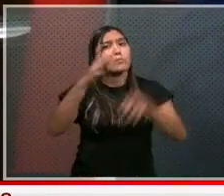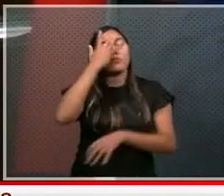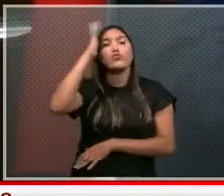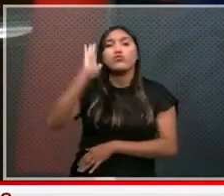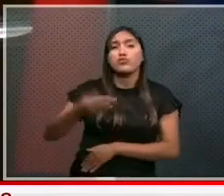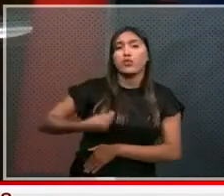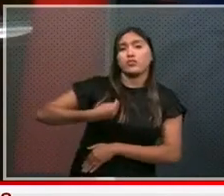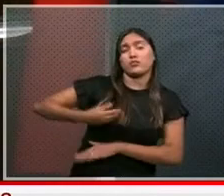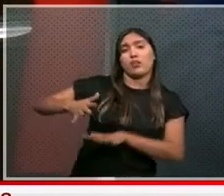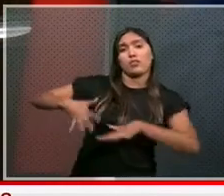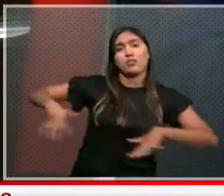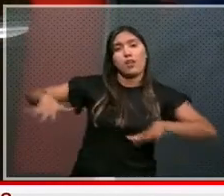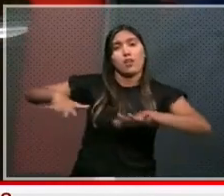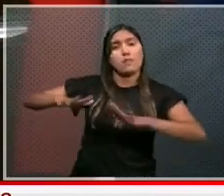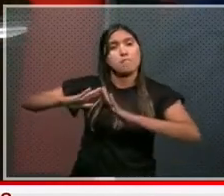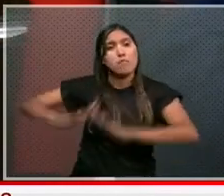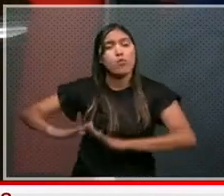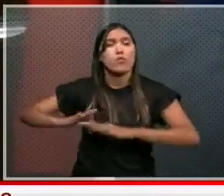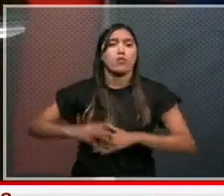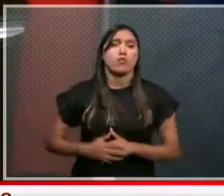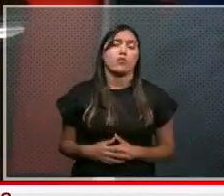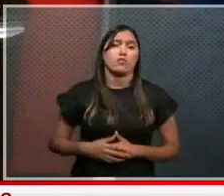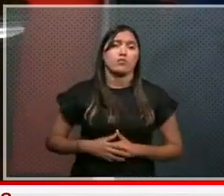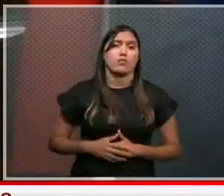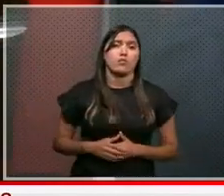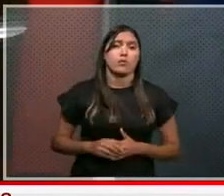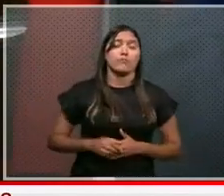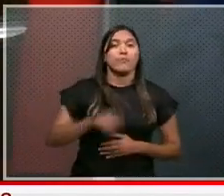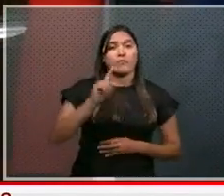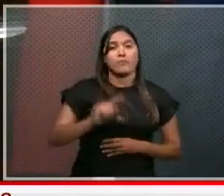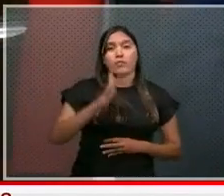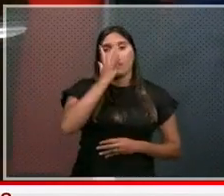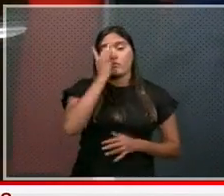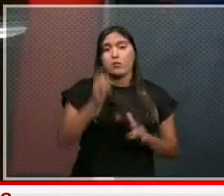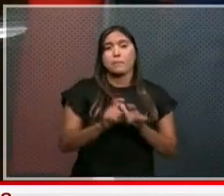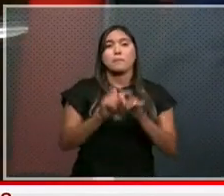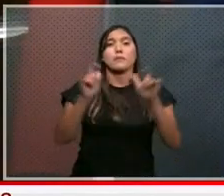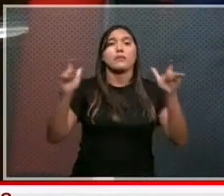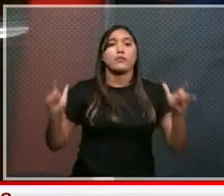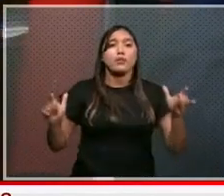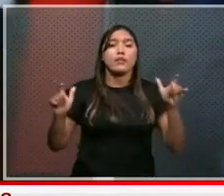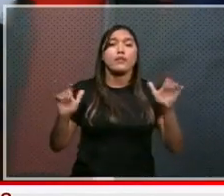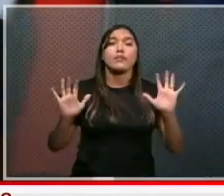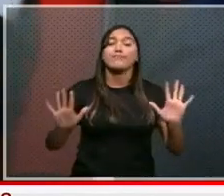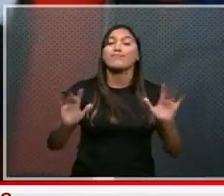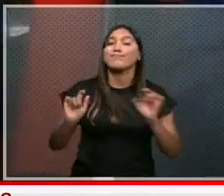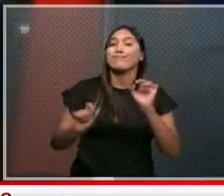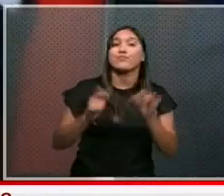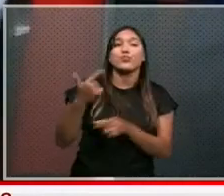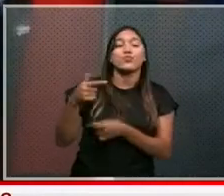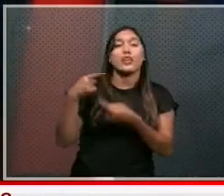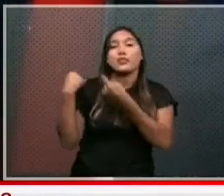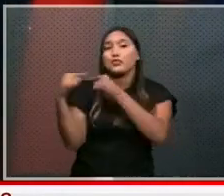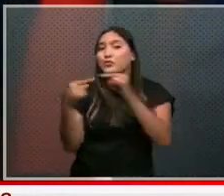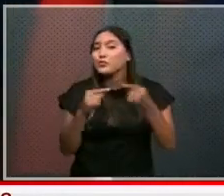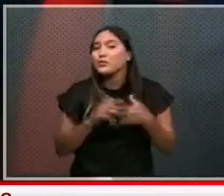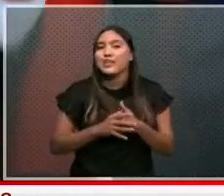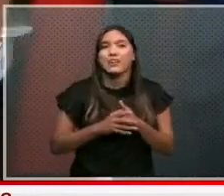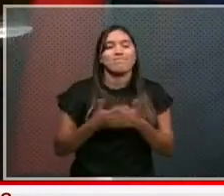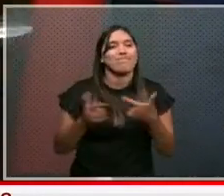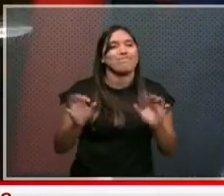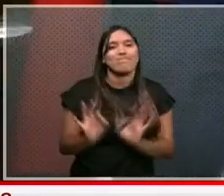os que já estão na terra e são A grande maioria e para esse não há debate numa discussão